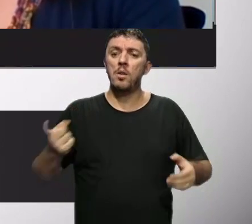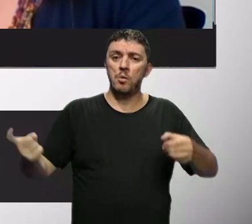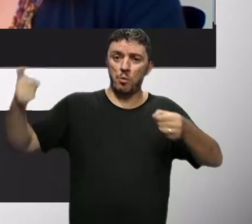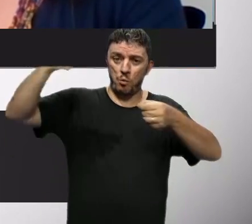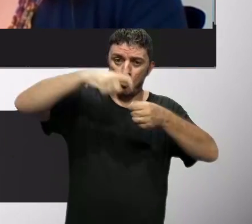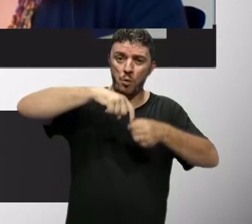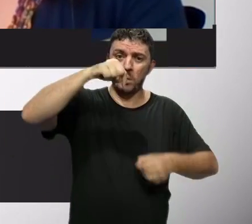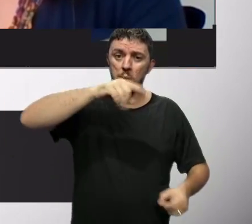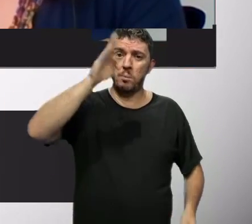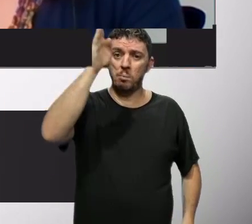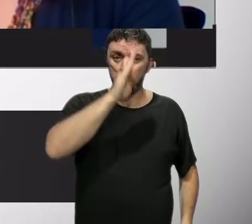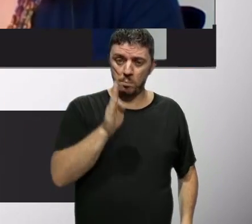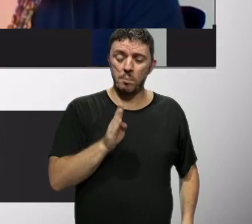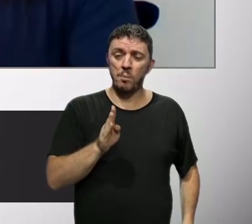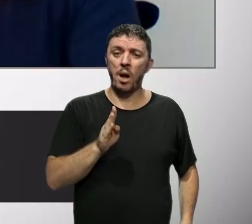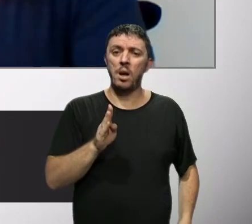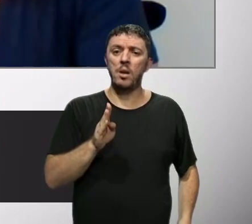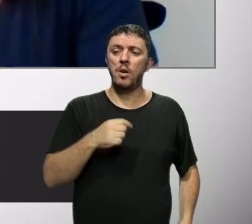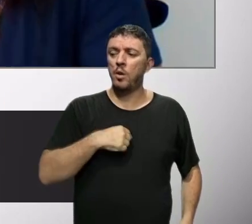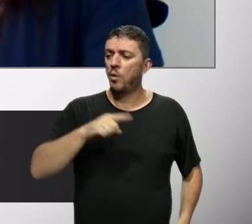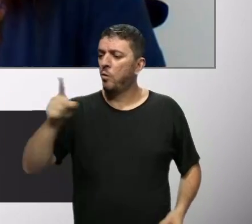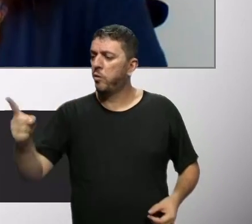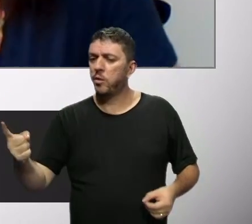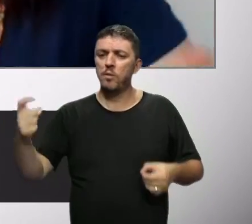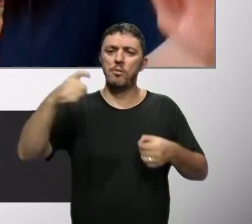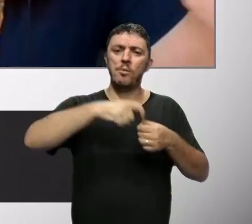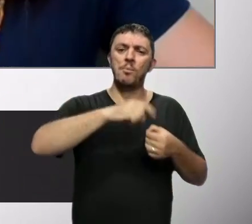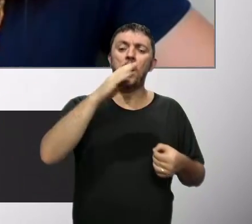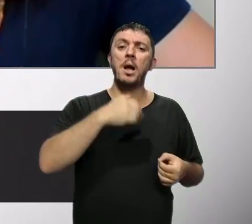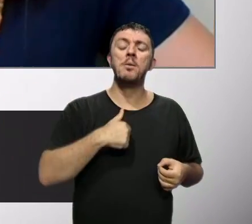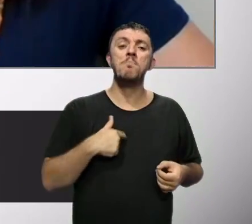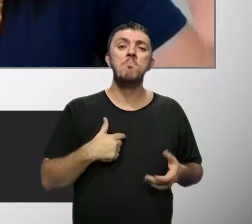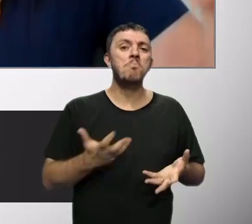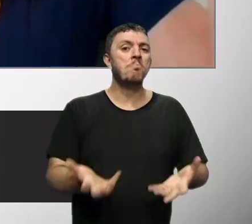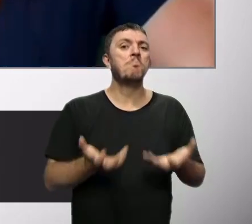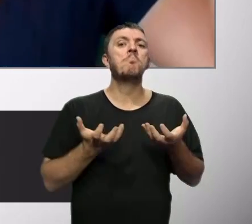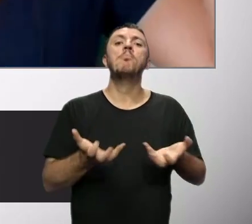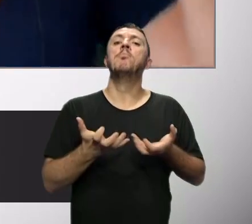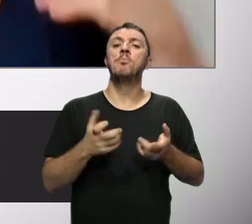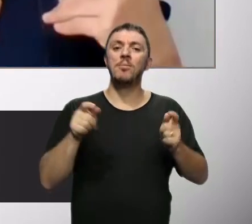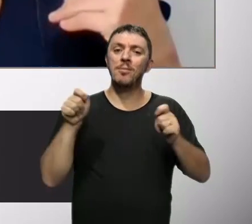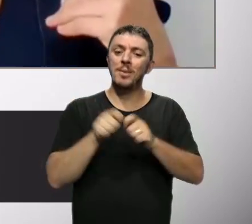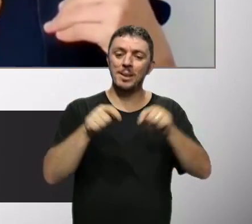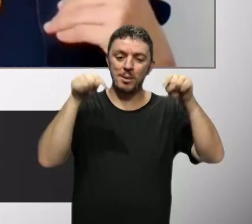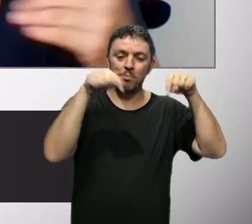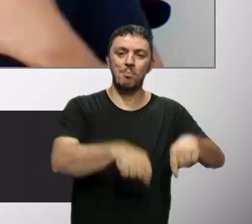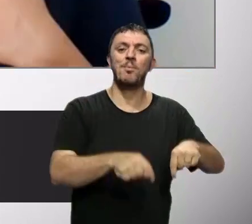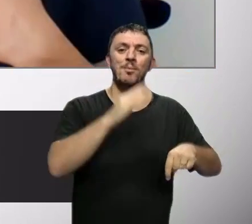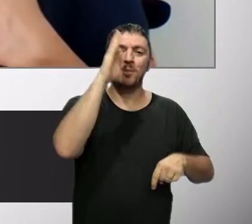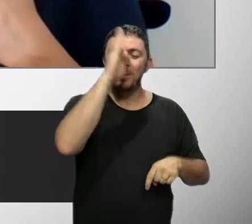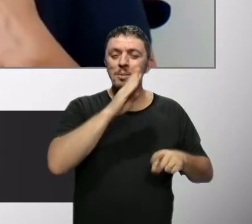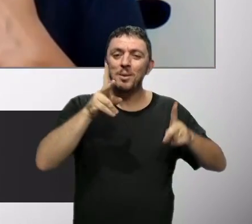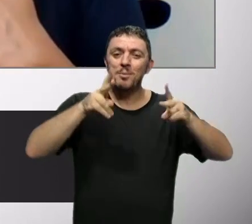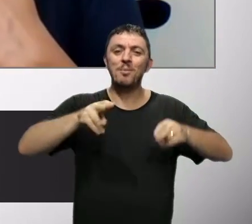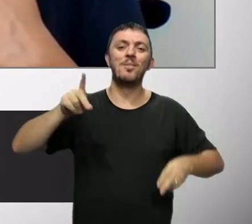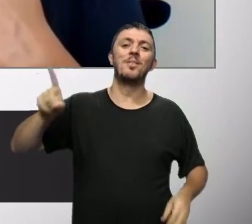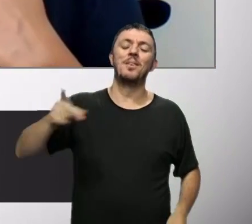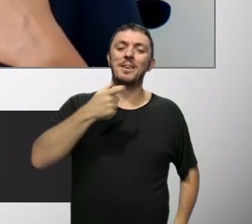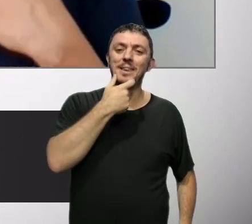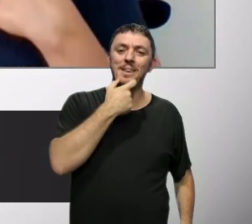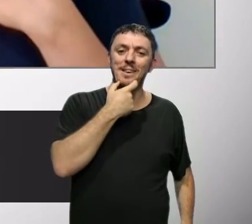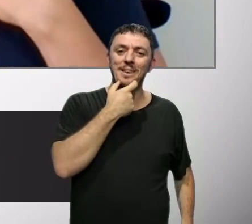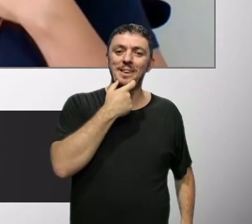isso acontecer, porque eu acredito que antes de eu falar para qualquer pessoa, vem fazer, eu preciso